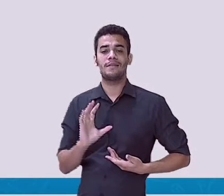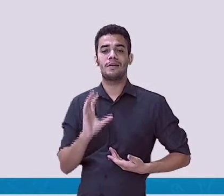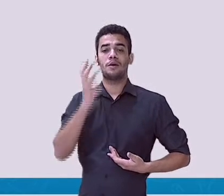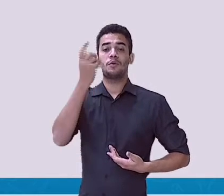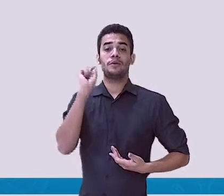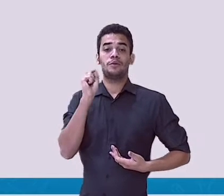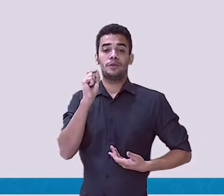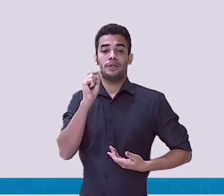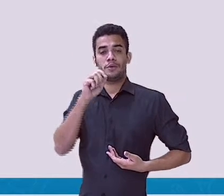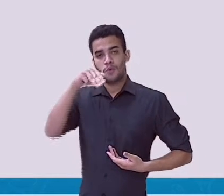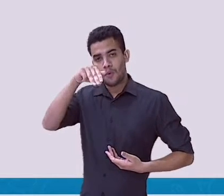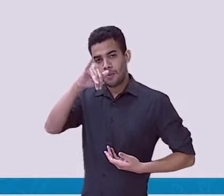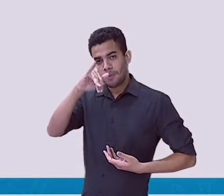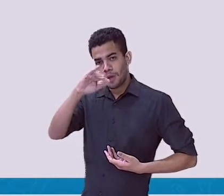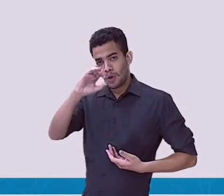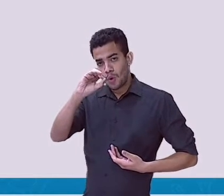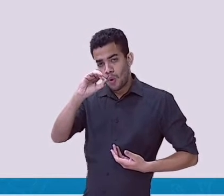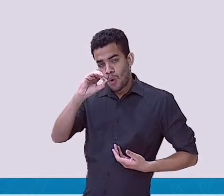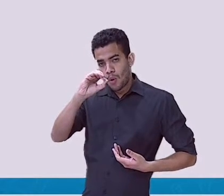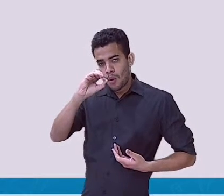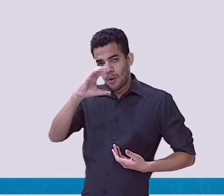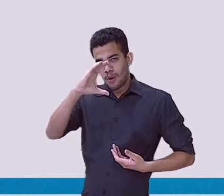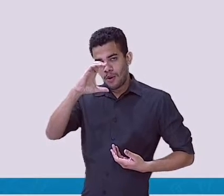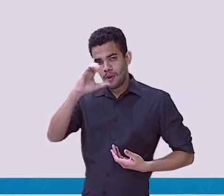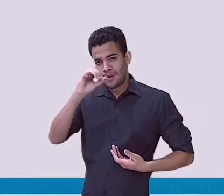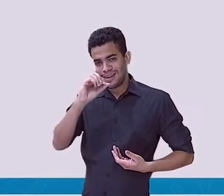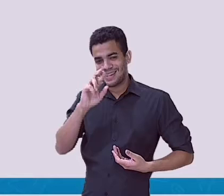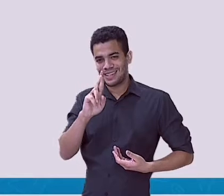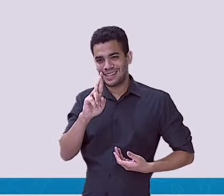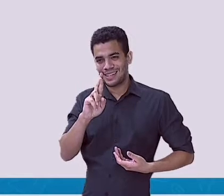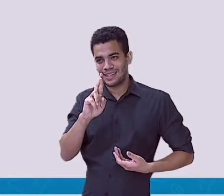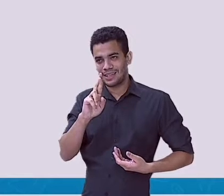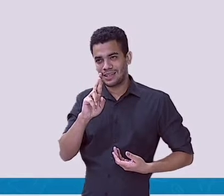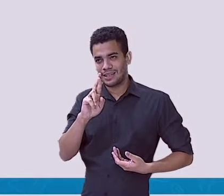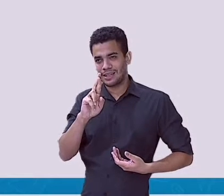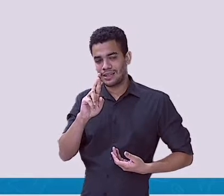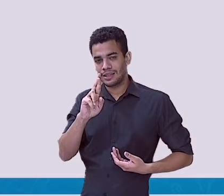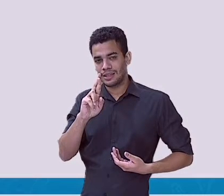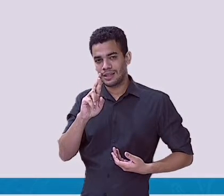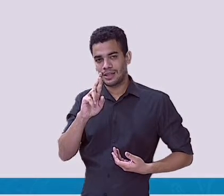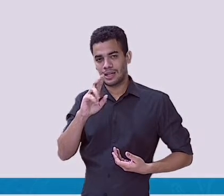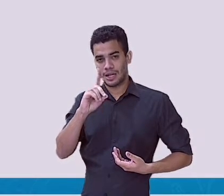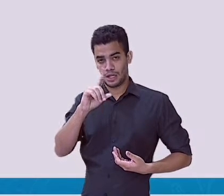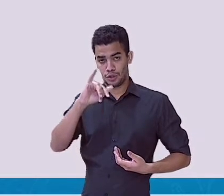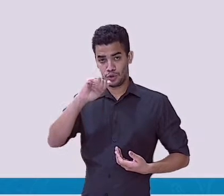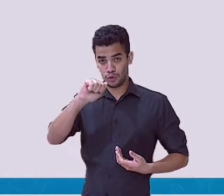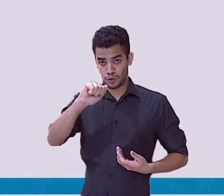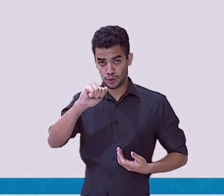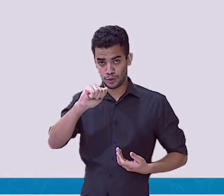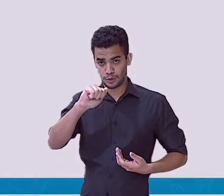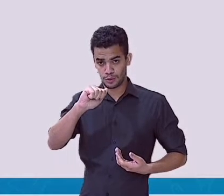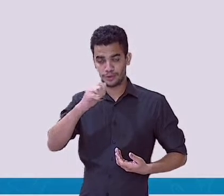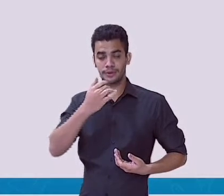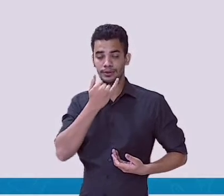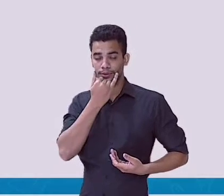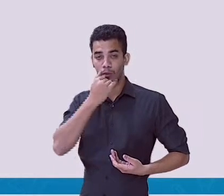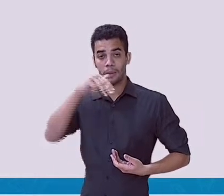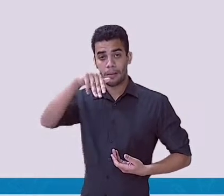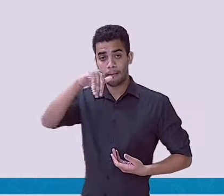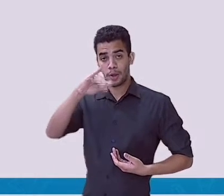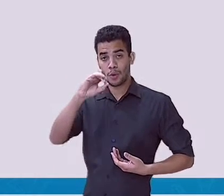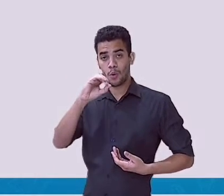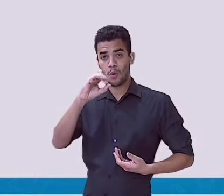miocárdio. Muitas vezes você ouve, ah, fulano, deu problema no miocárdio, tá entupido. O que que será isso, né?